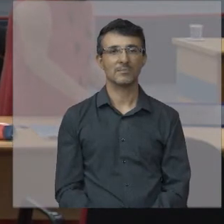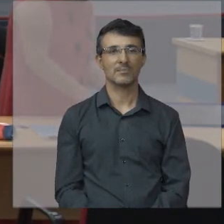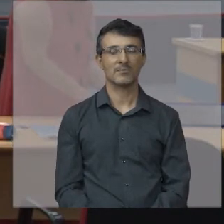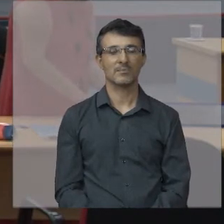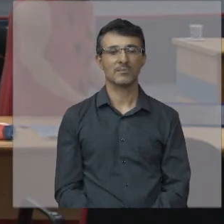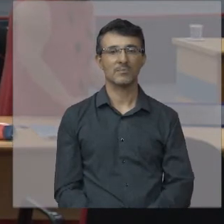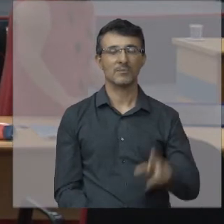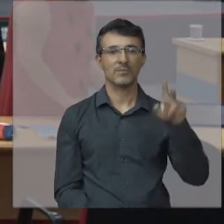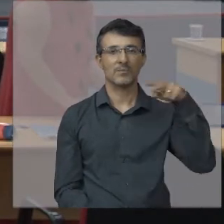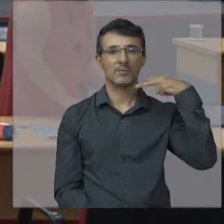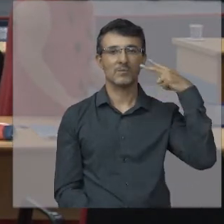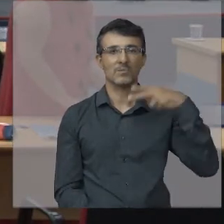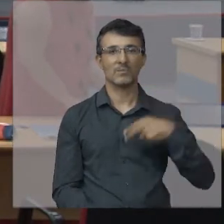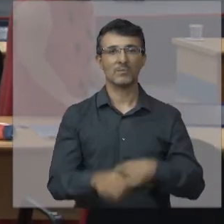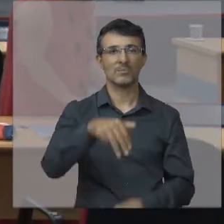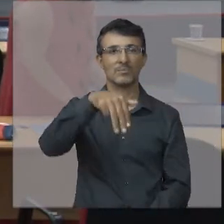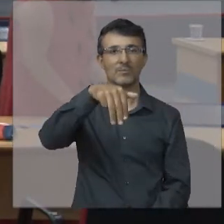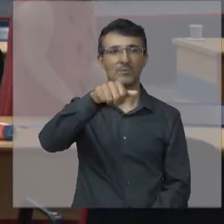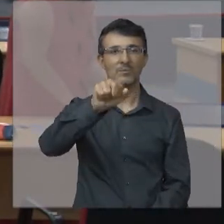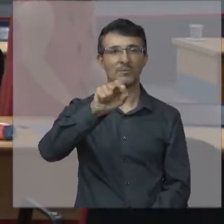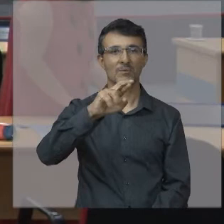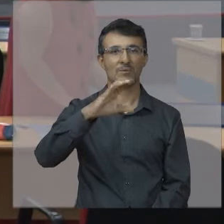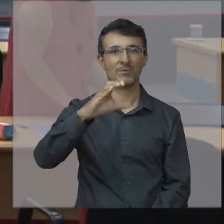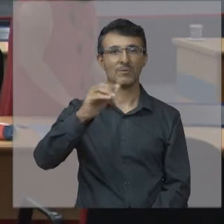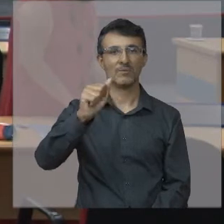Vereador Marcão da Academia.